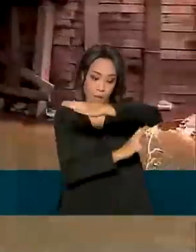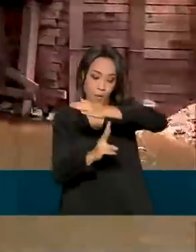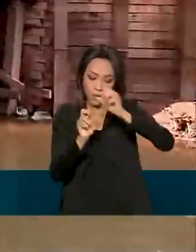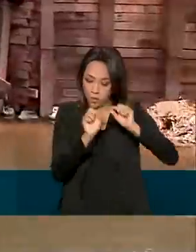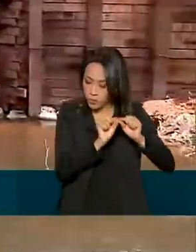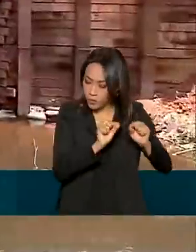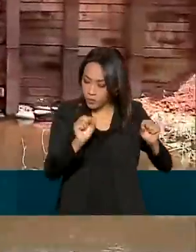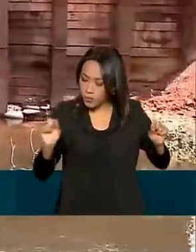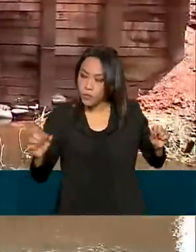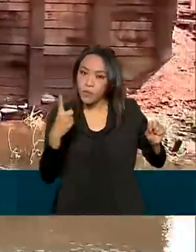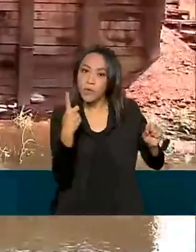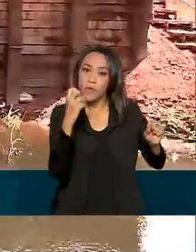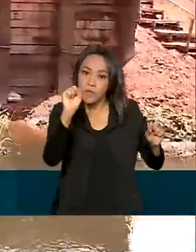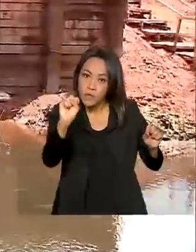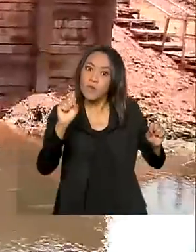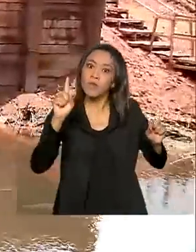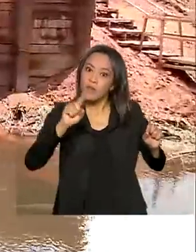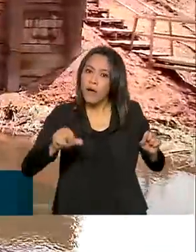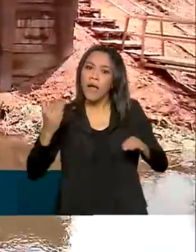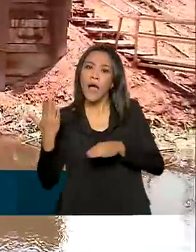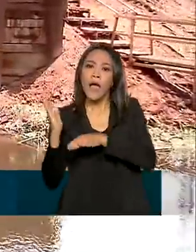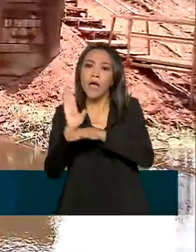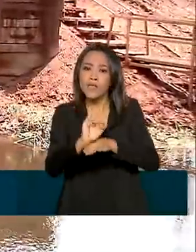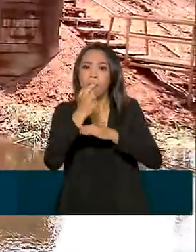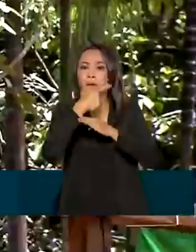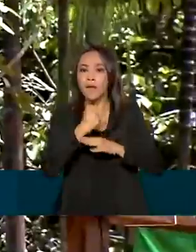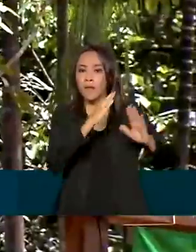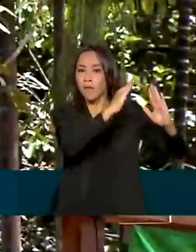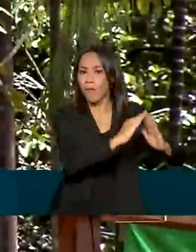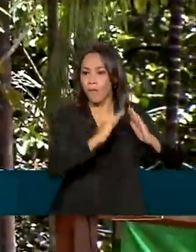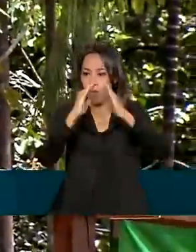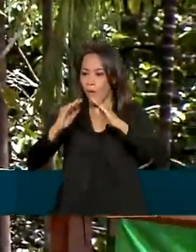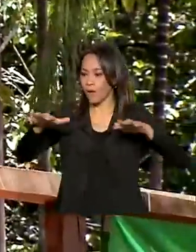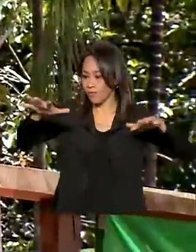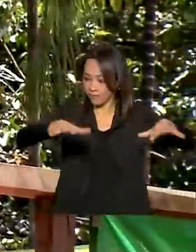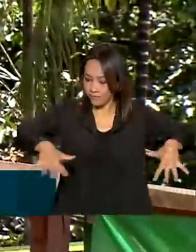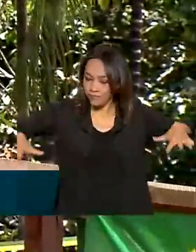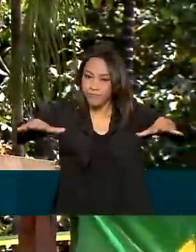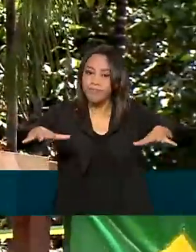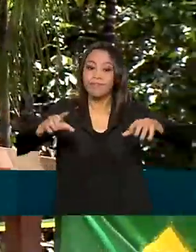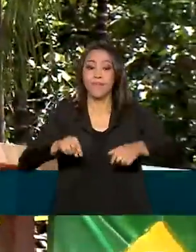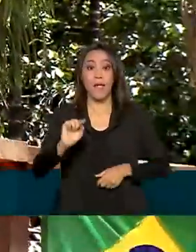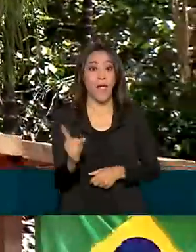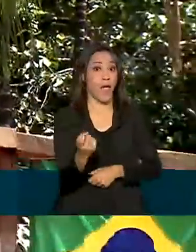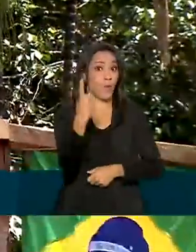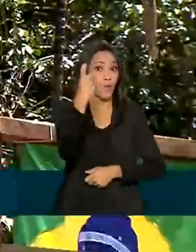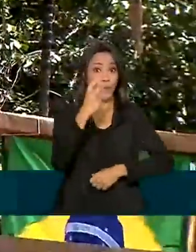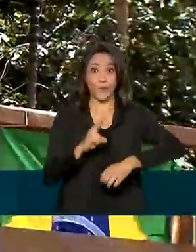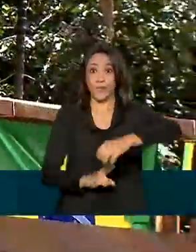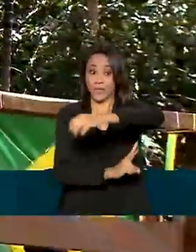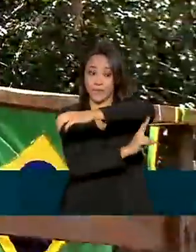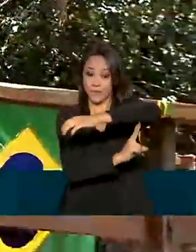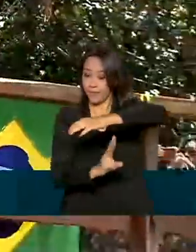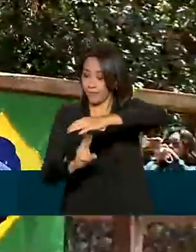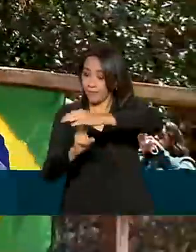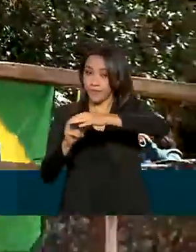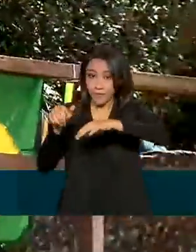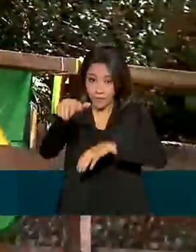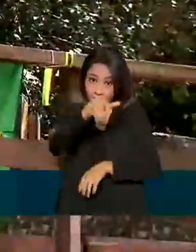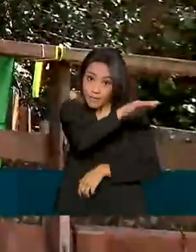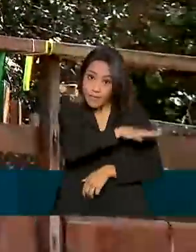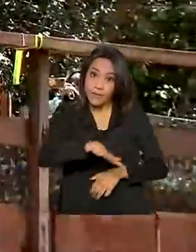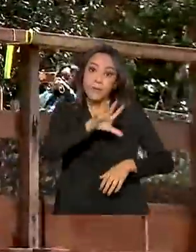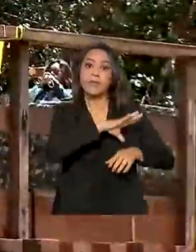que vão fazer a diferença na vida dos moradores. A ponte é a única ligação terrestre entre a comunidade